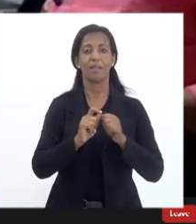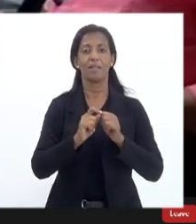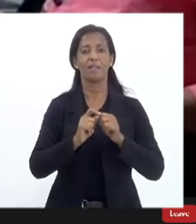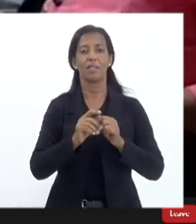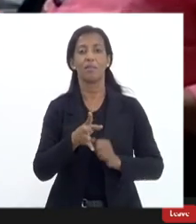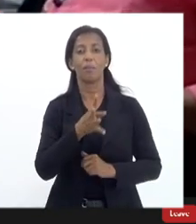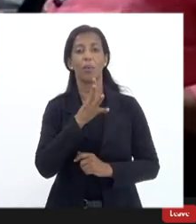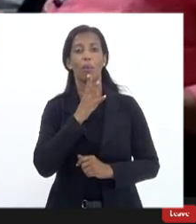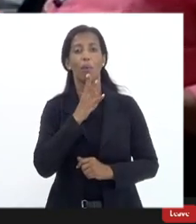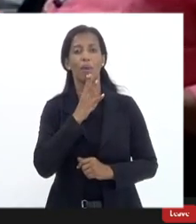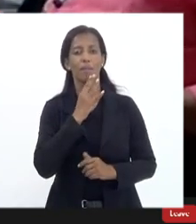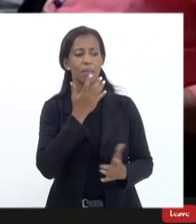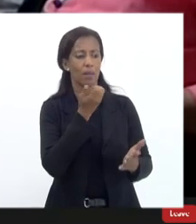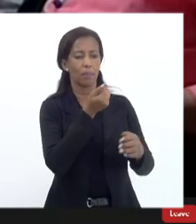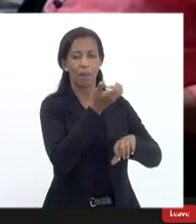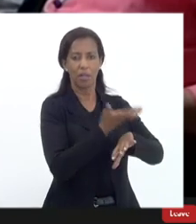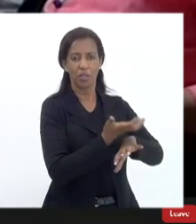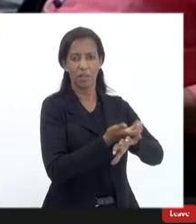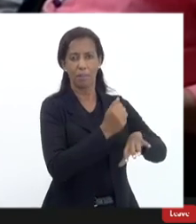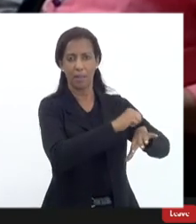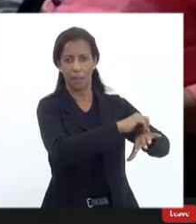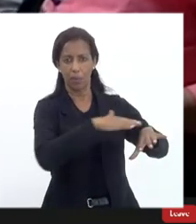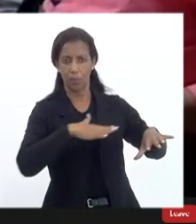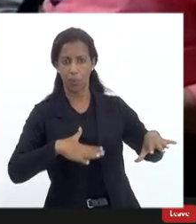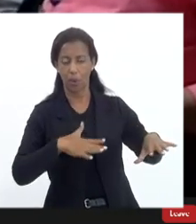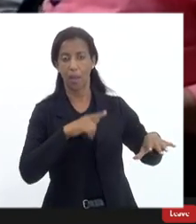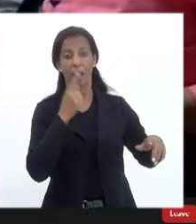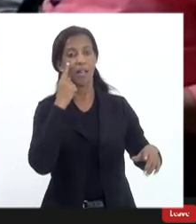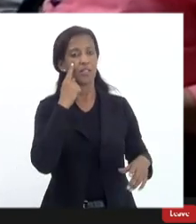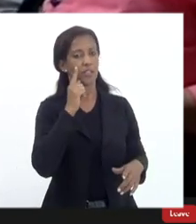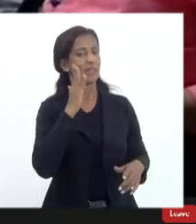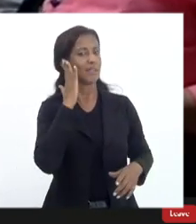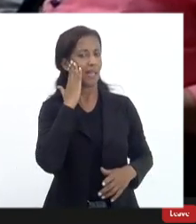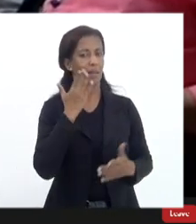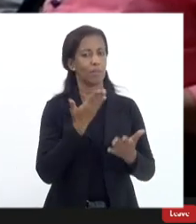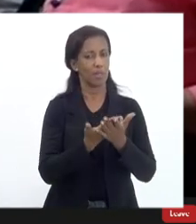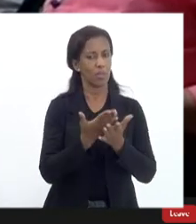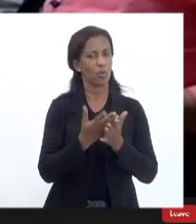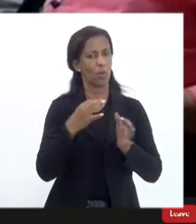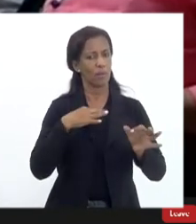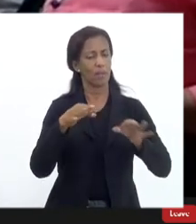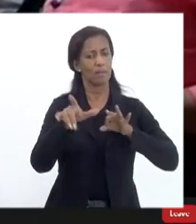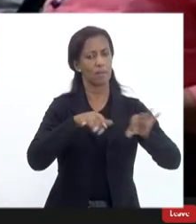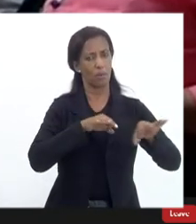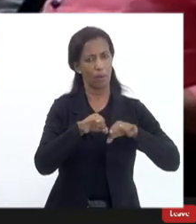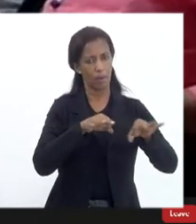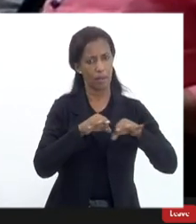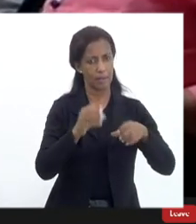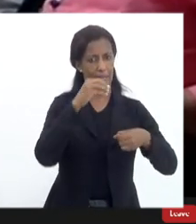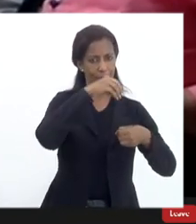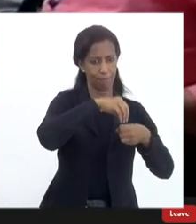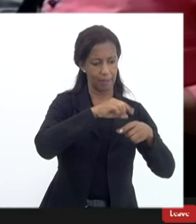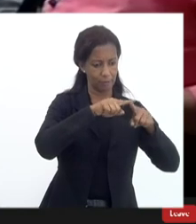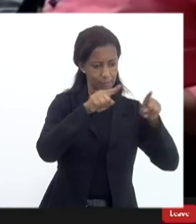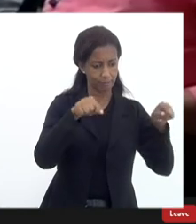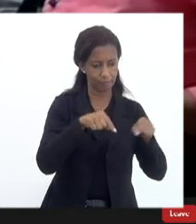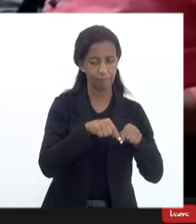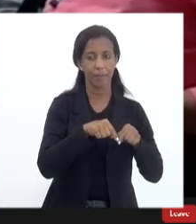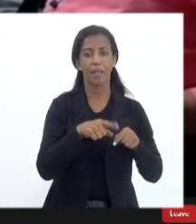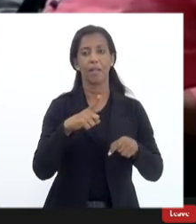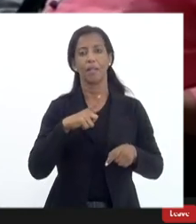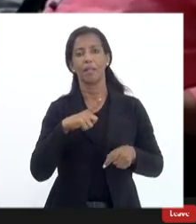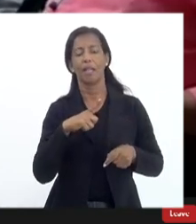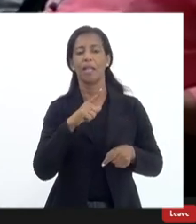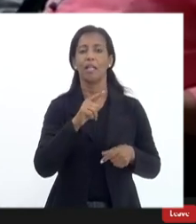de conhecimento. Nós já sabemos que as escolas têm se organizado internamente, tem escola que tem um cenário ou dois,